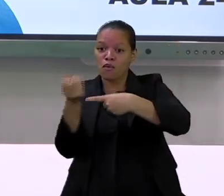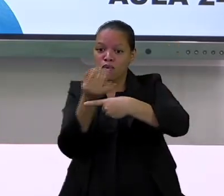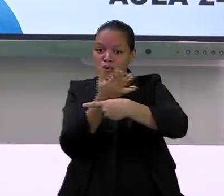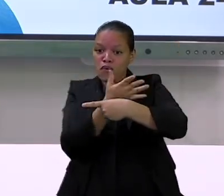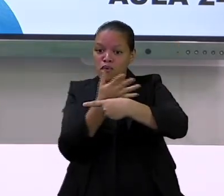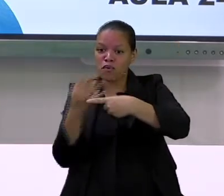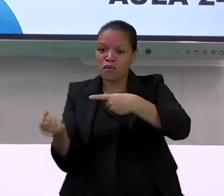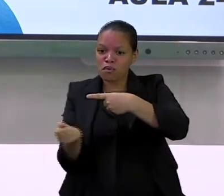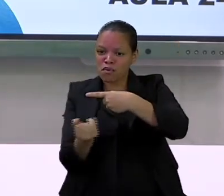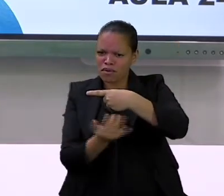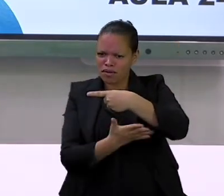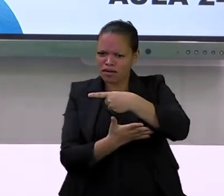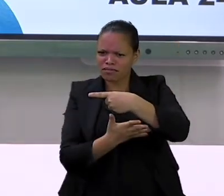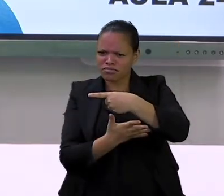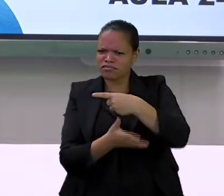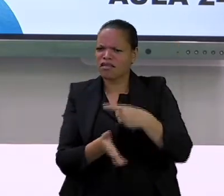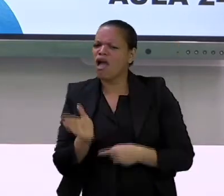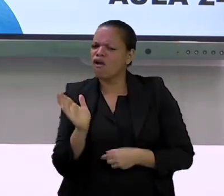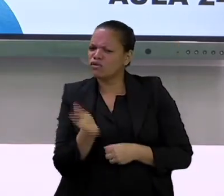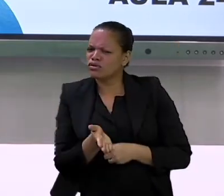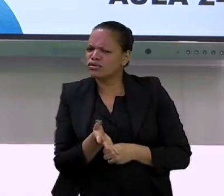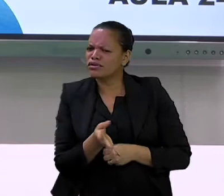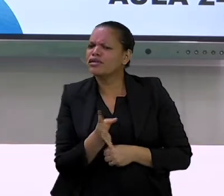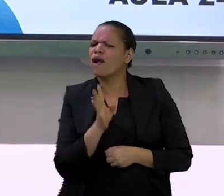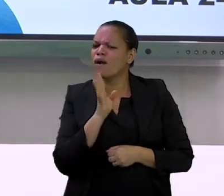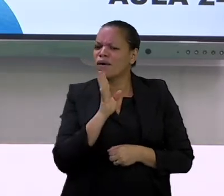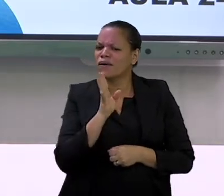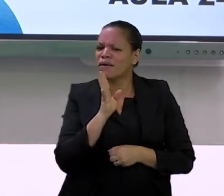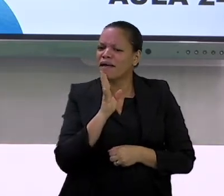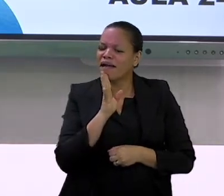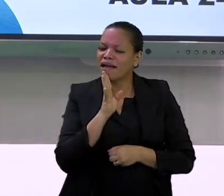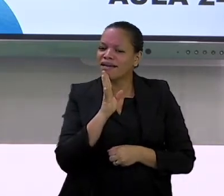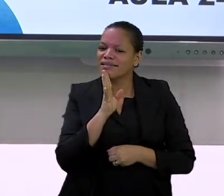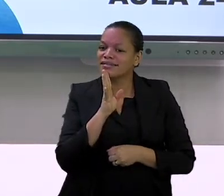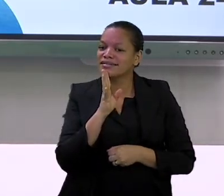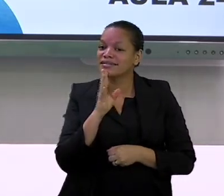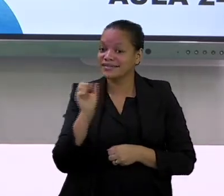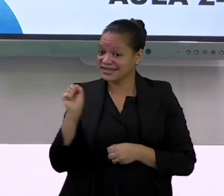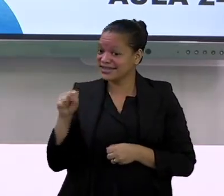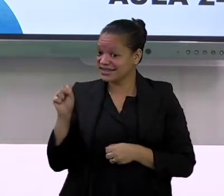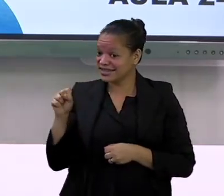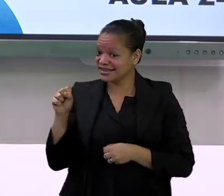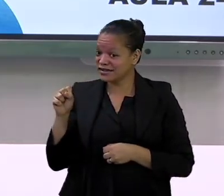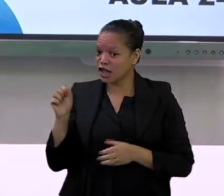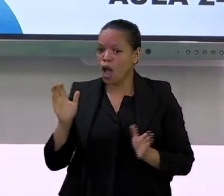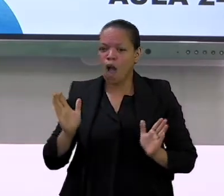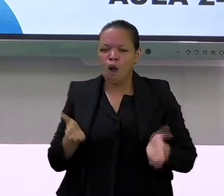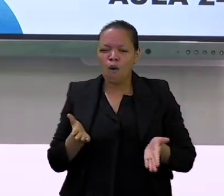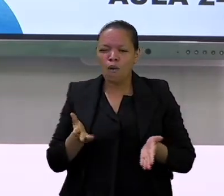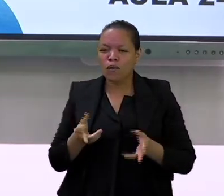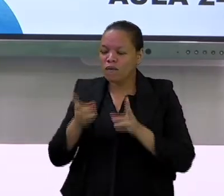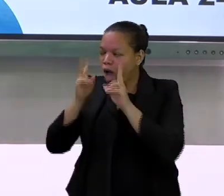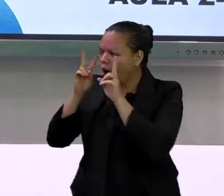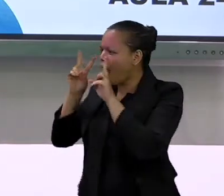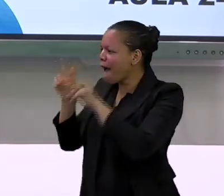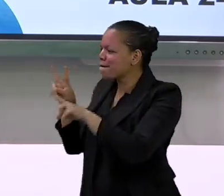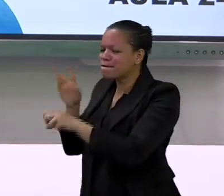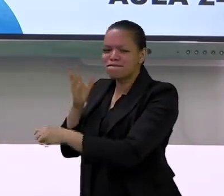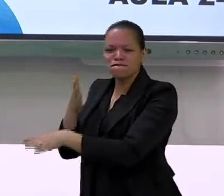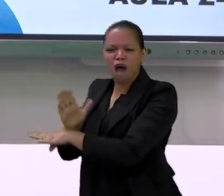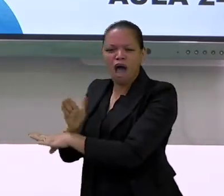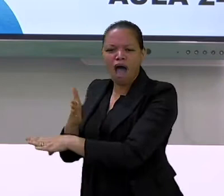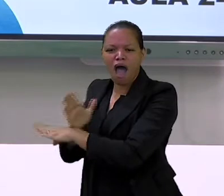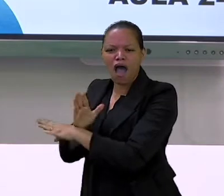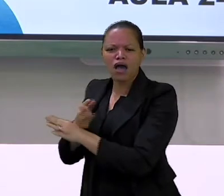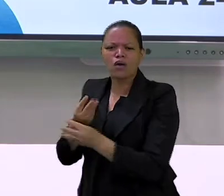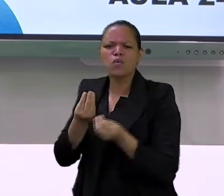essa palavra? Muito conhecida, não é mesmo? Nós vamos ver hoje, então, na prática, o que seria essa